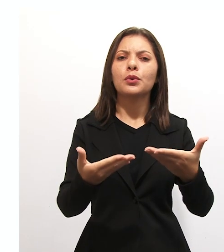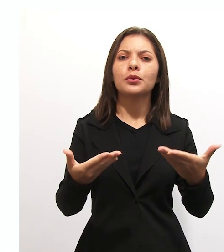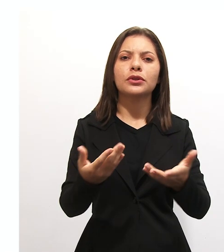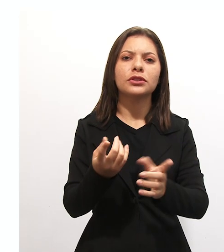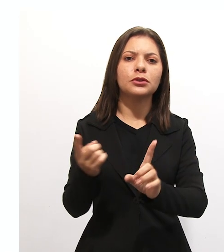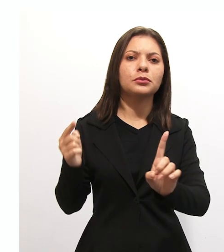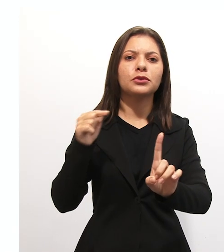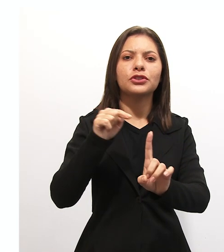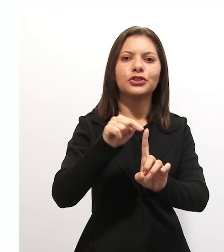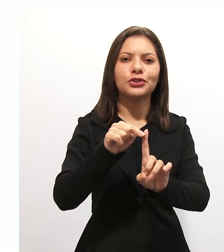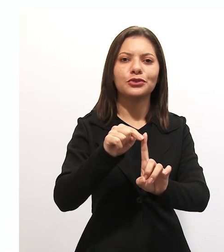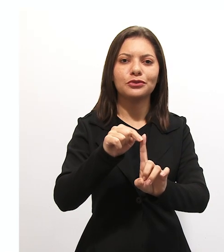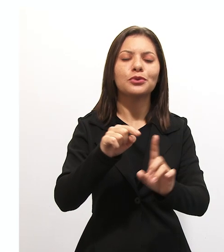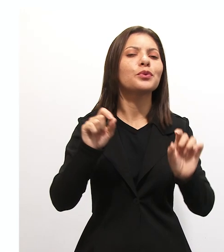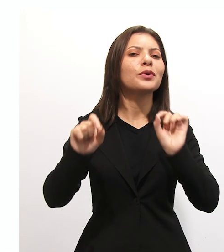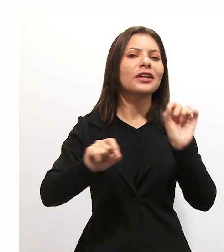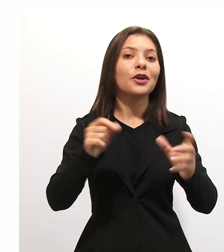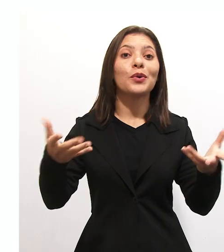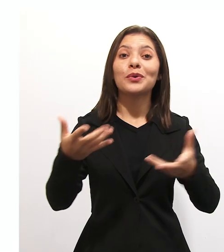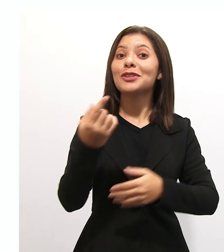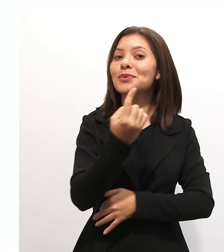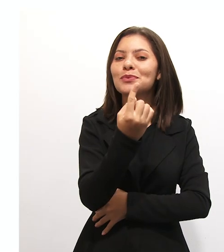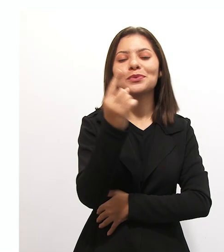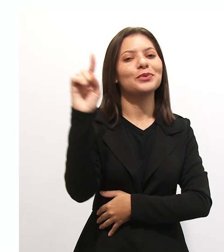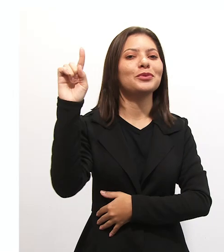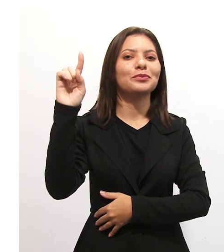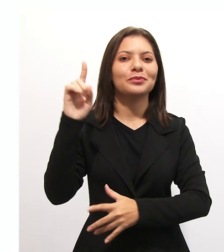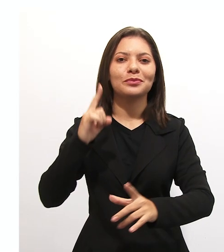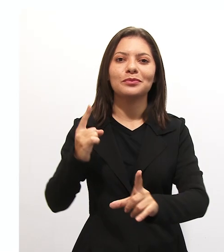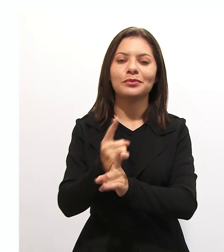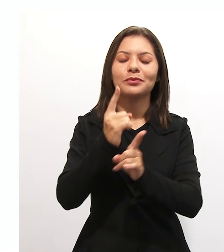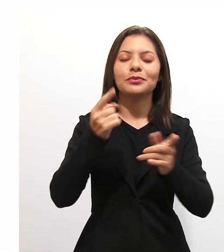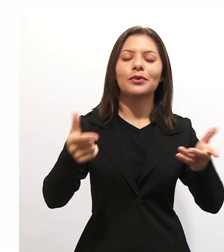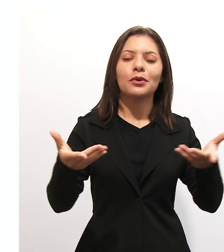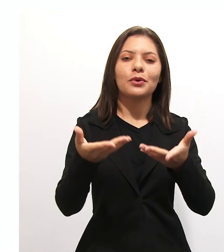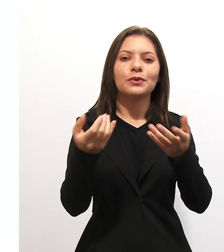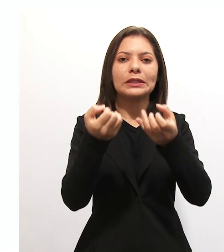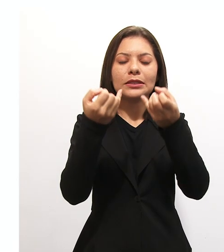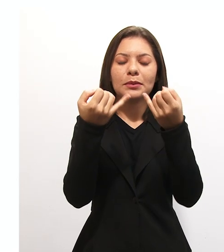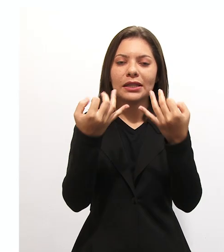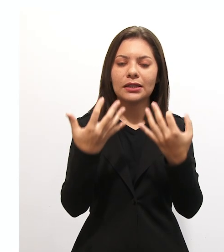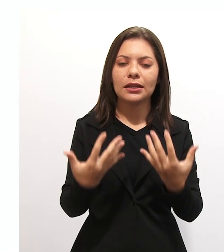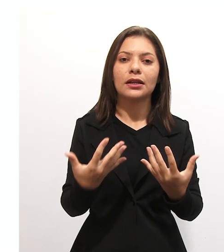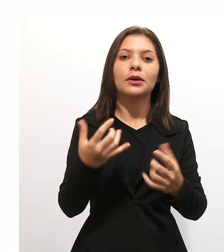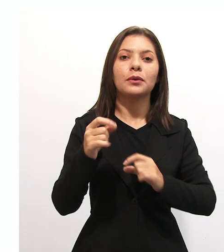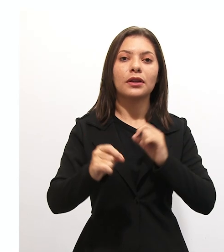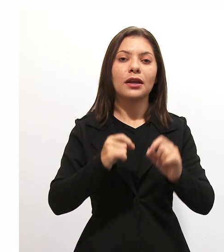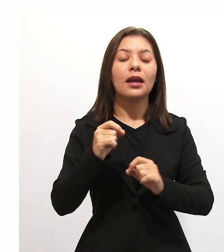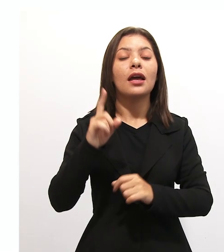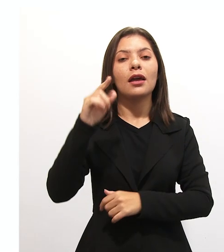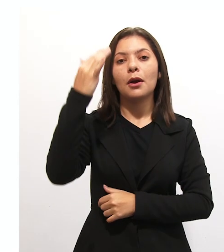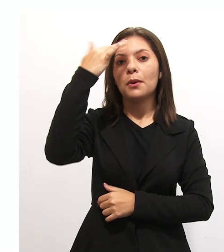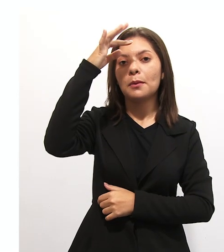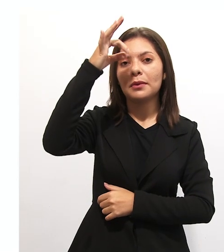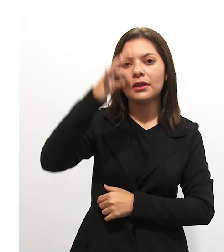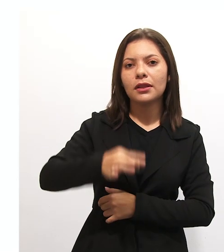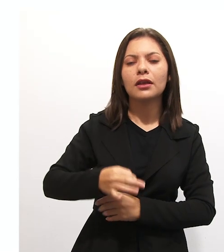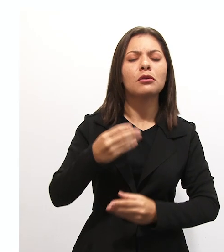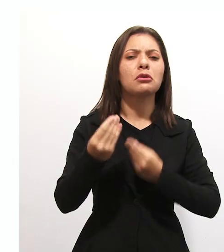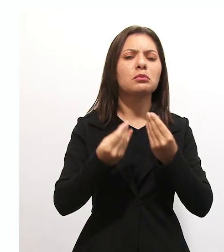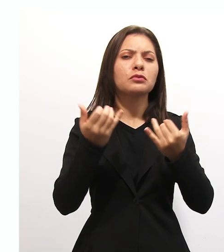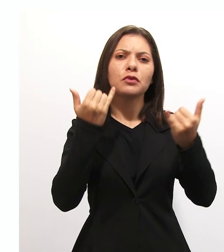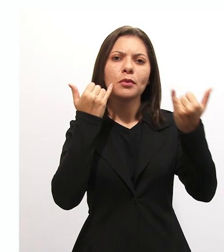hoje, nosso último encontro, que ele vai falar sobre o objetivo, é compreender como as informações de